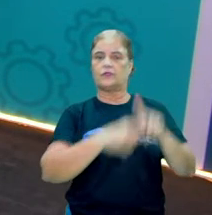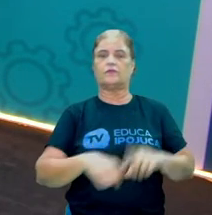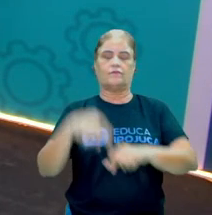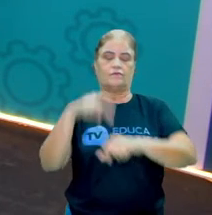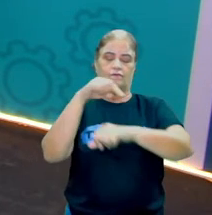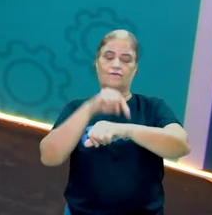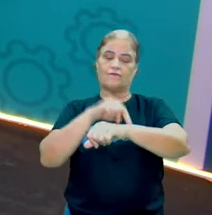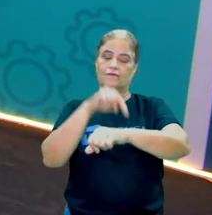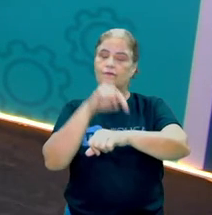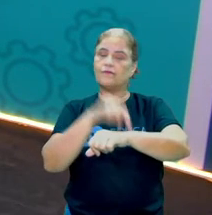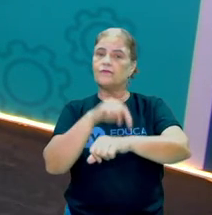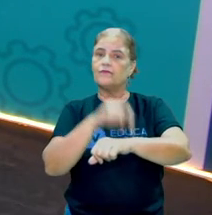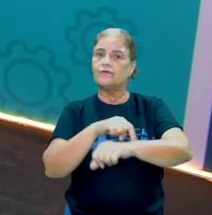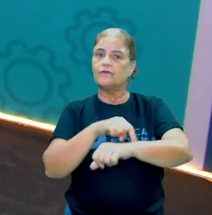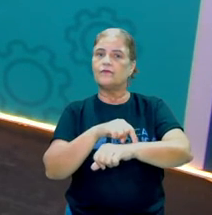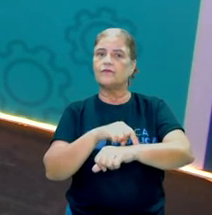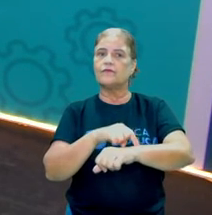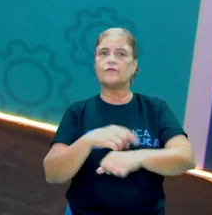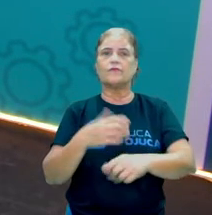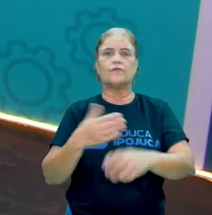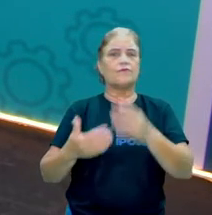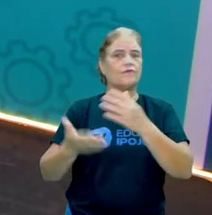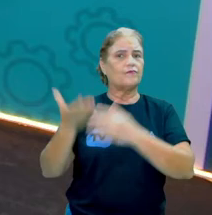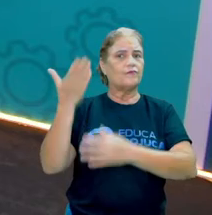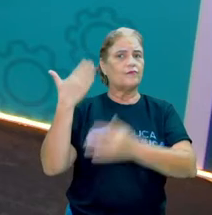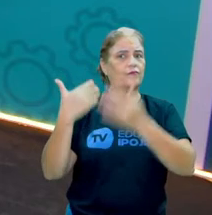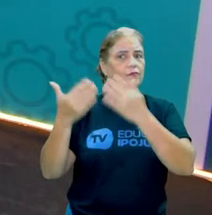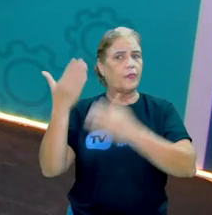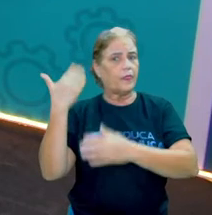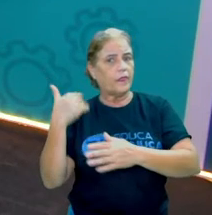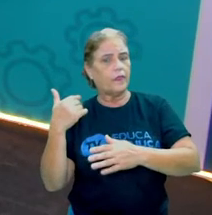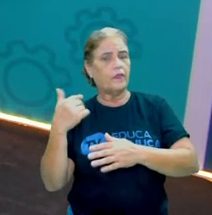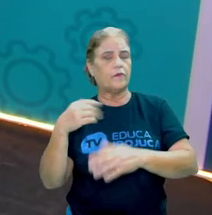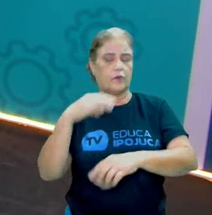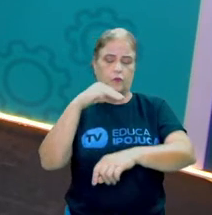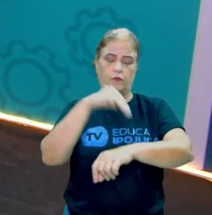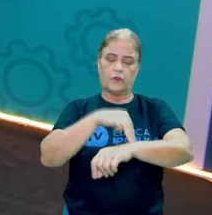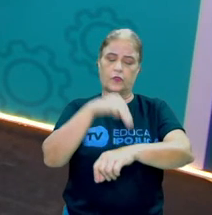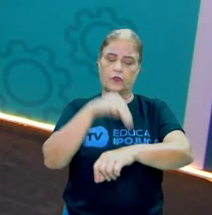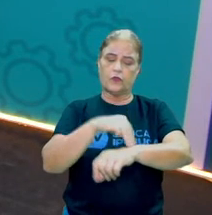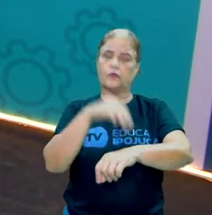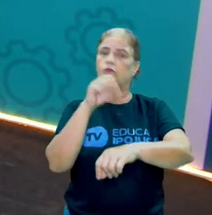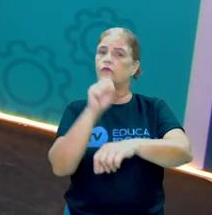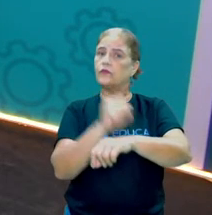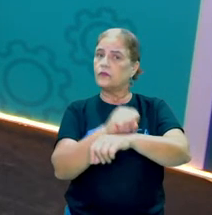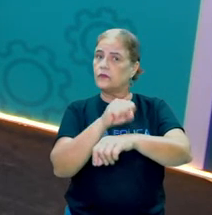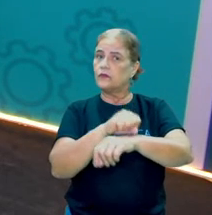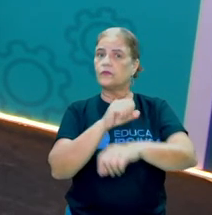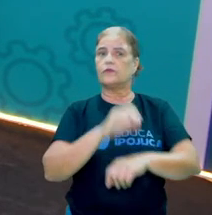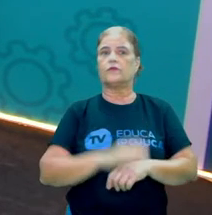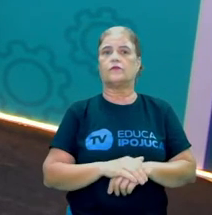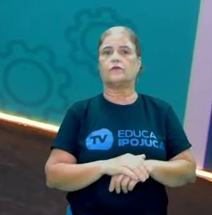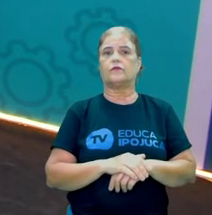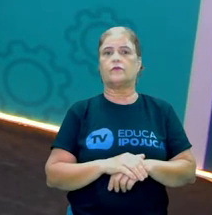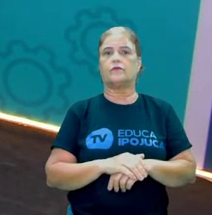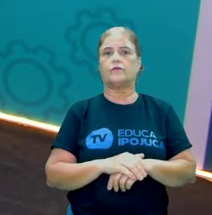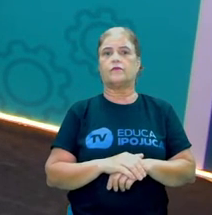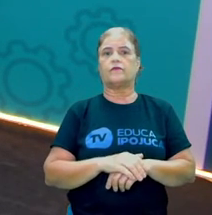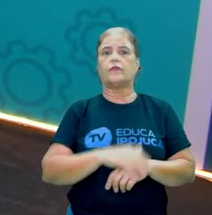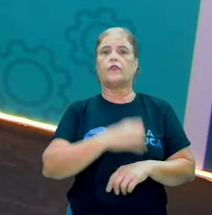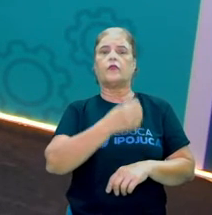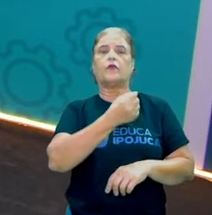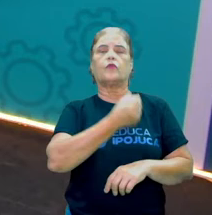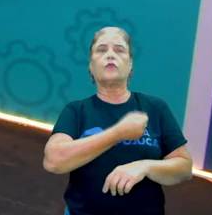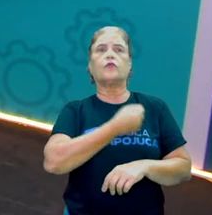horas, no passar do tempo com os minutos e segundos, no número que